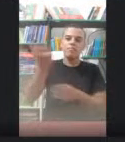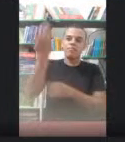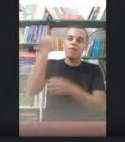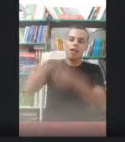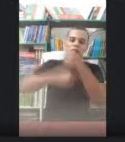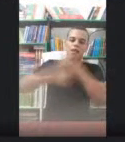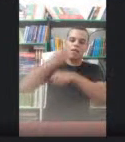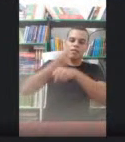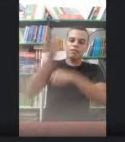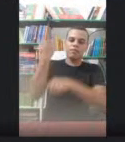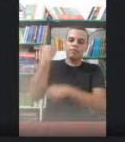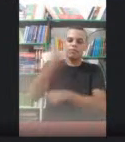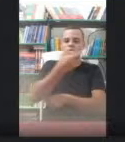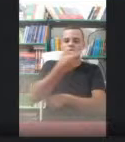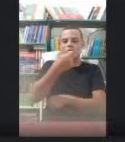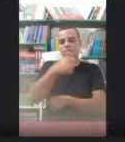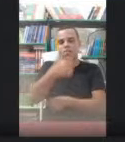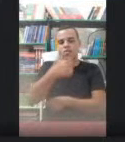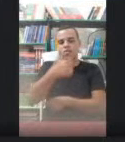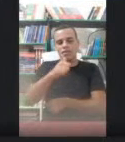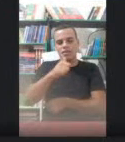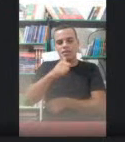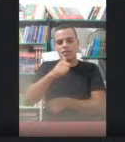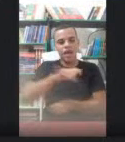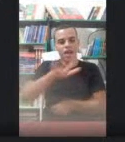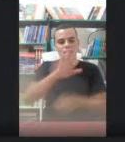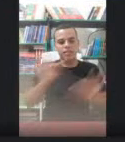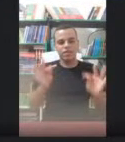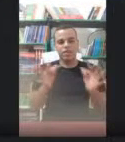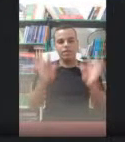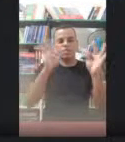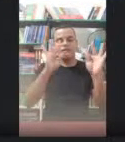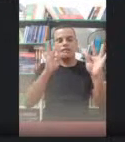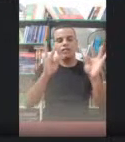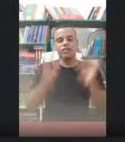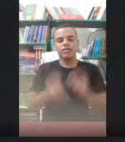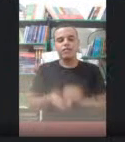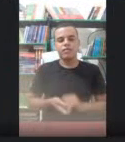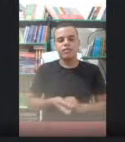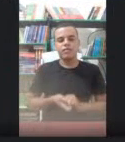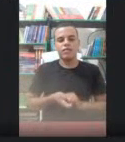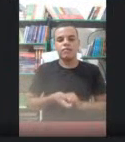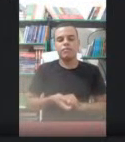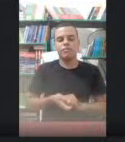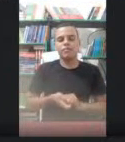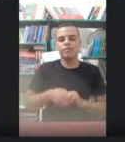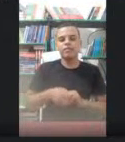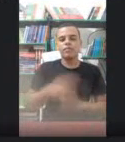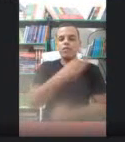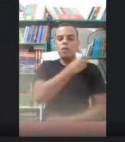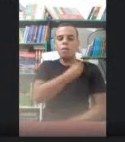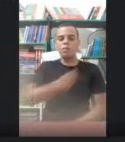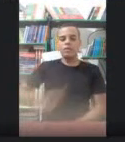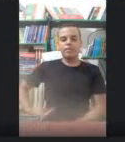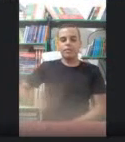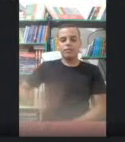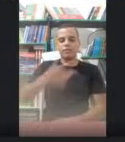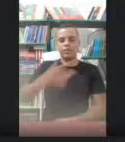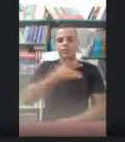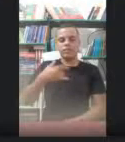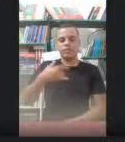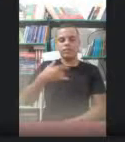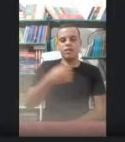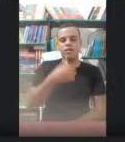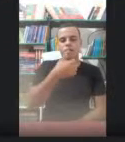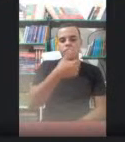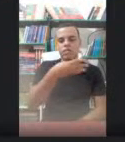foi instituída a área técnica, né? A portaria do Ministério da Saúde, 4209, institui a política de saúde do